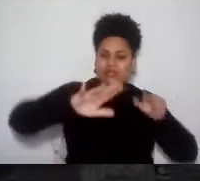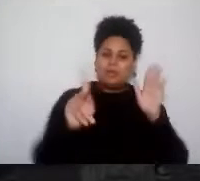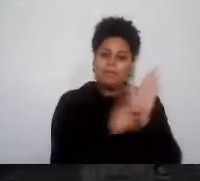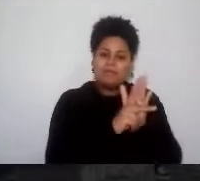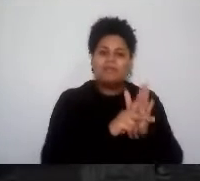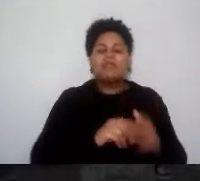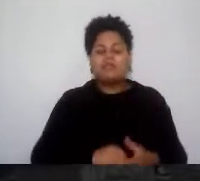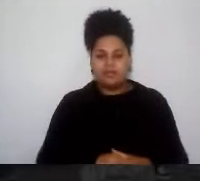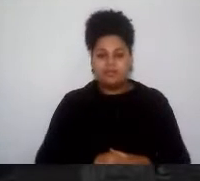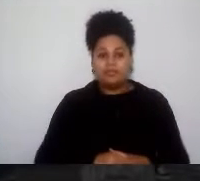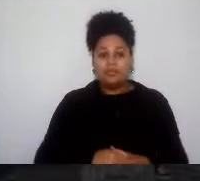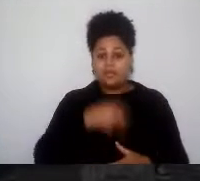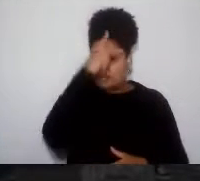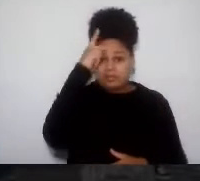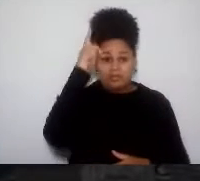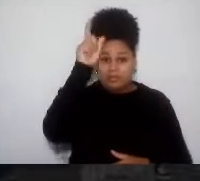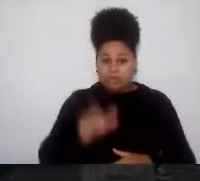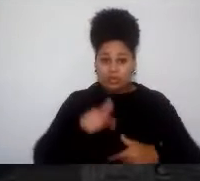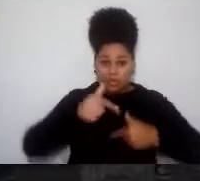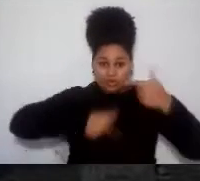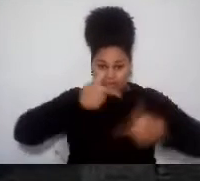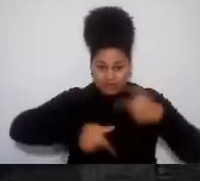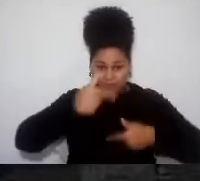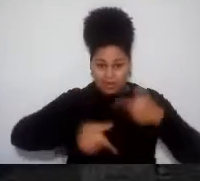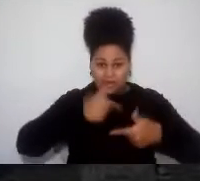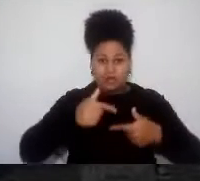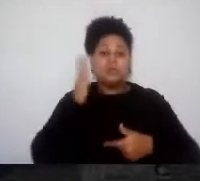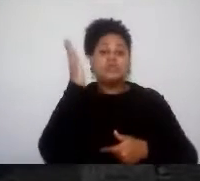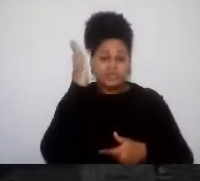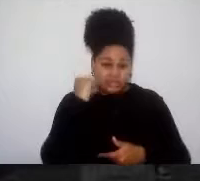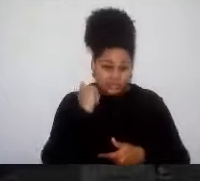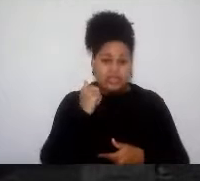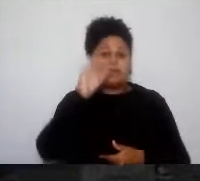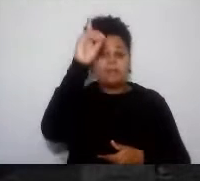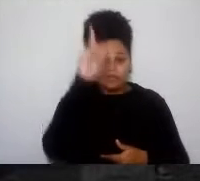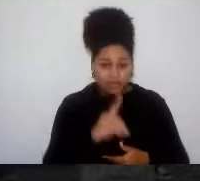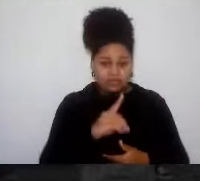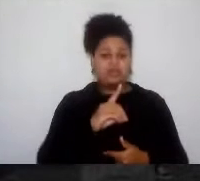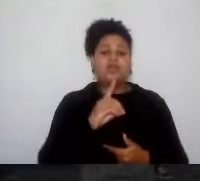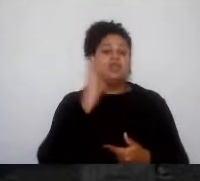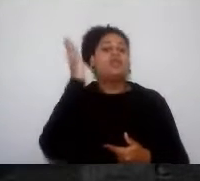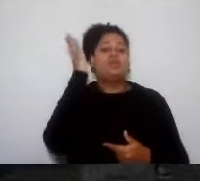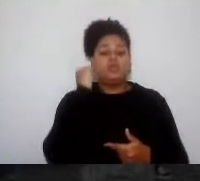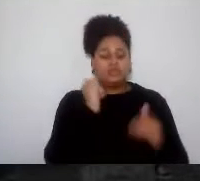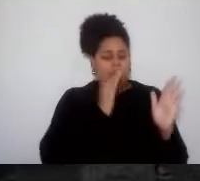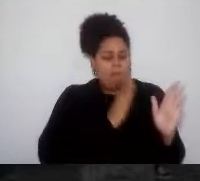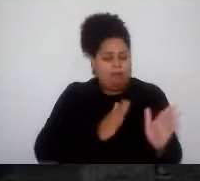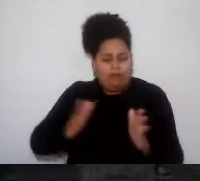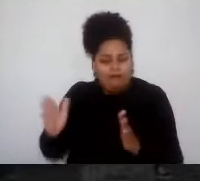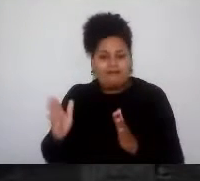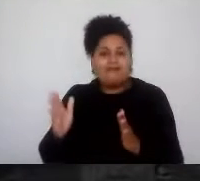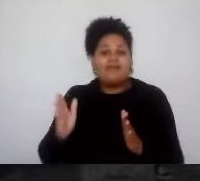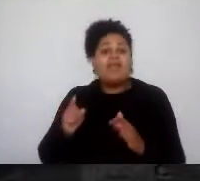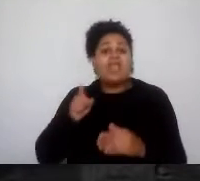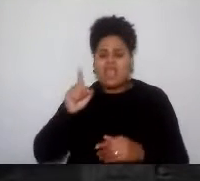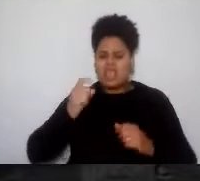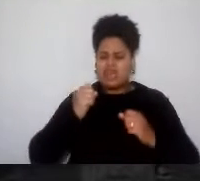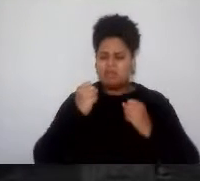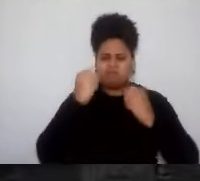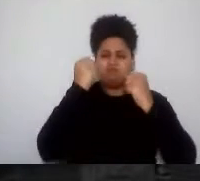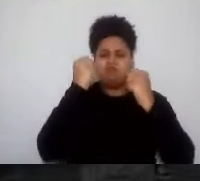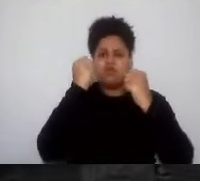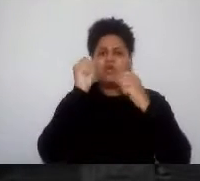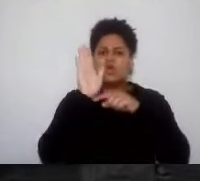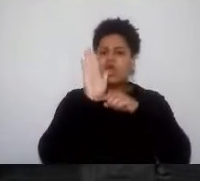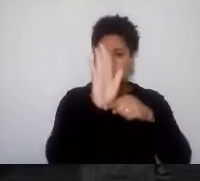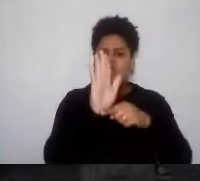é um trabalhador que fortalece a economia do país. Vocês aí têm demonstrado isso nos seus,